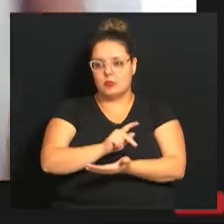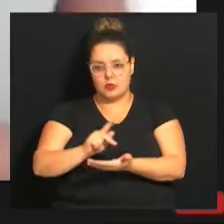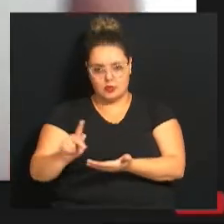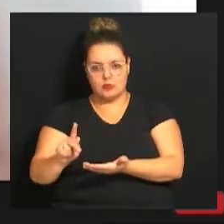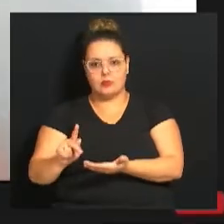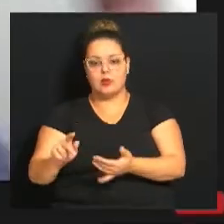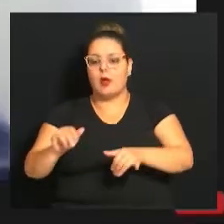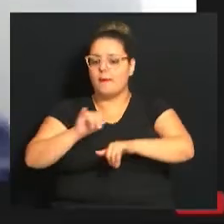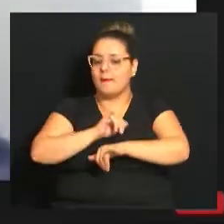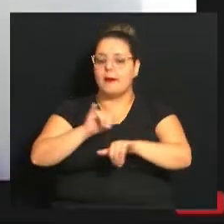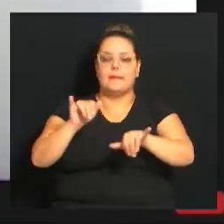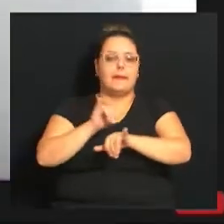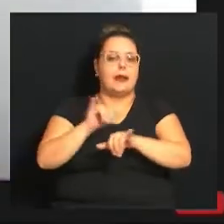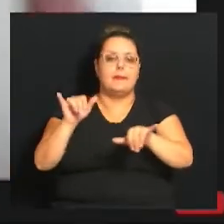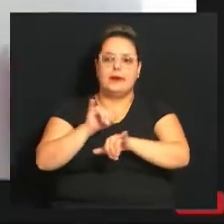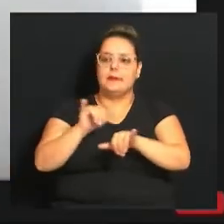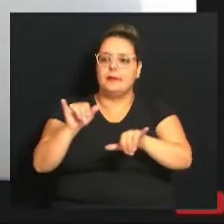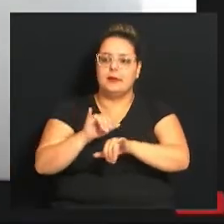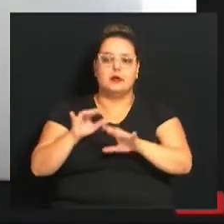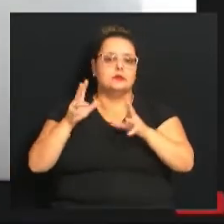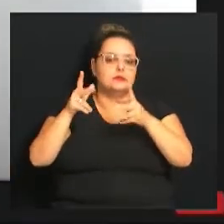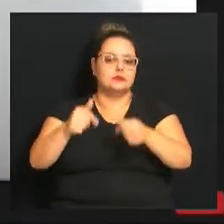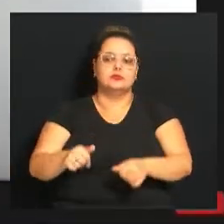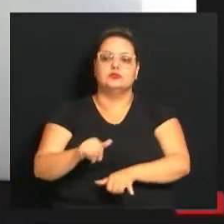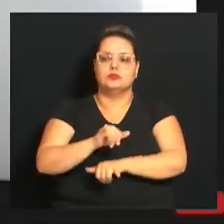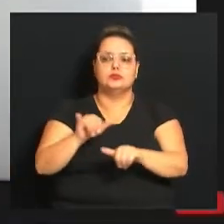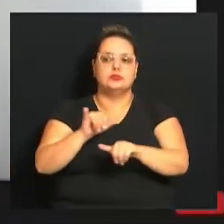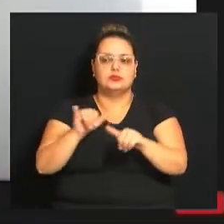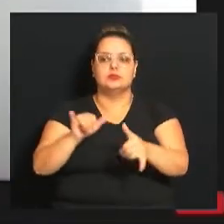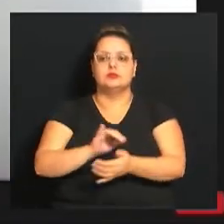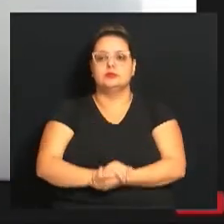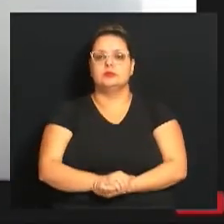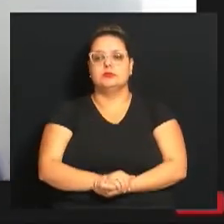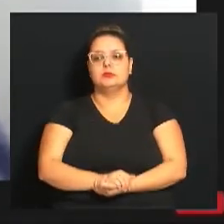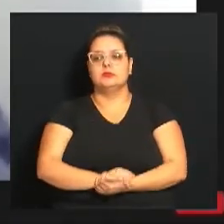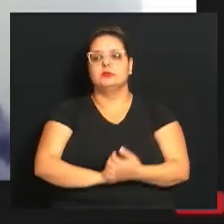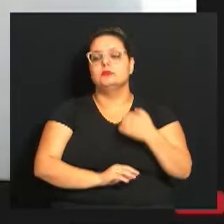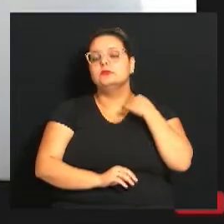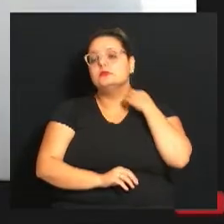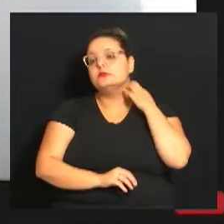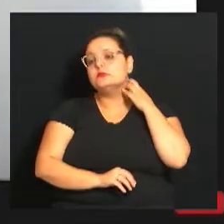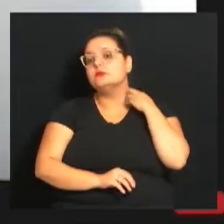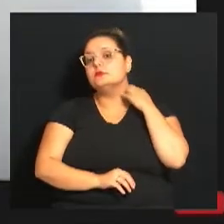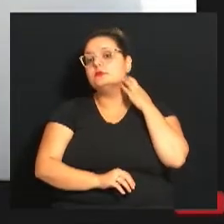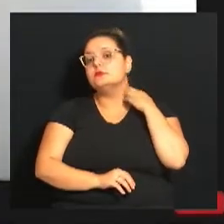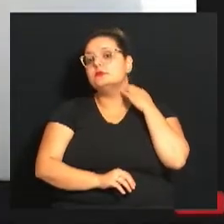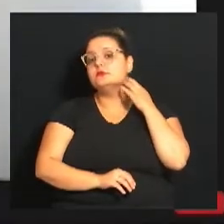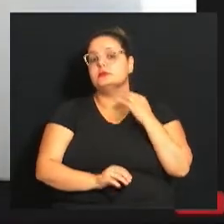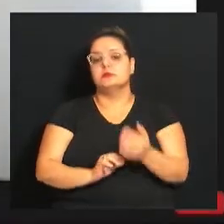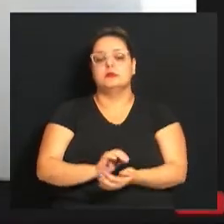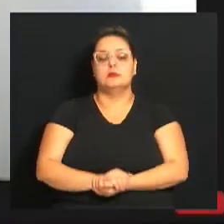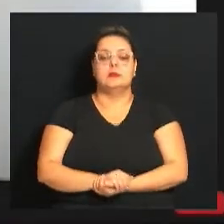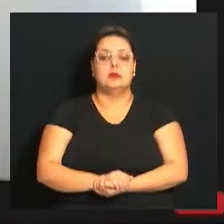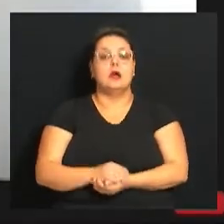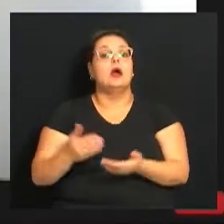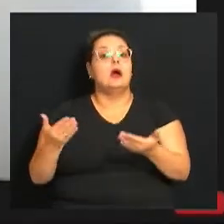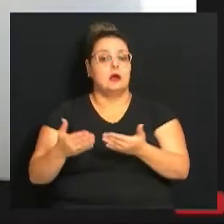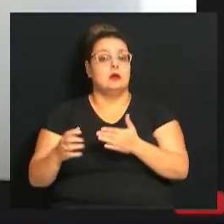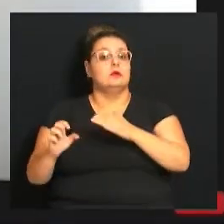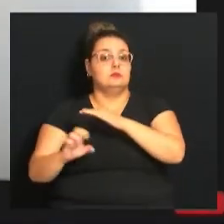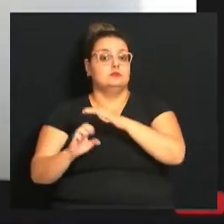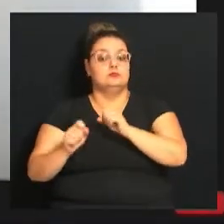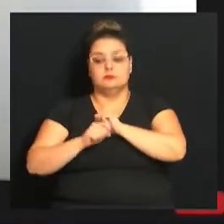colocando isso como em tudo quanto é divulgação para também entrar nessa onda. Então, acho que agora as empresas